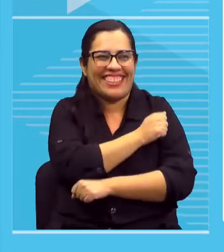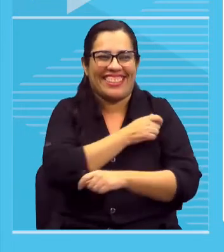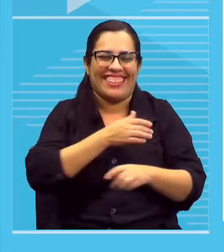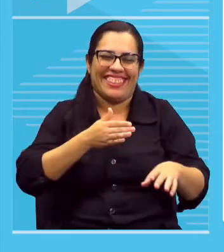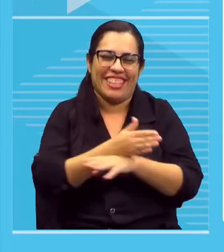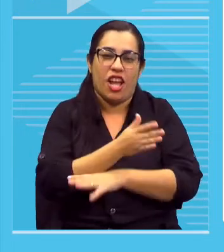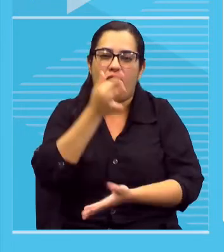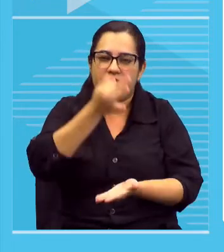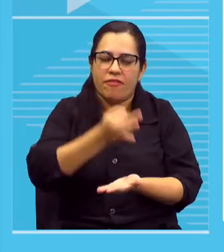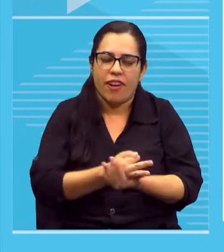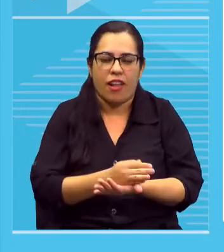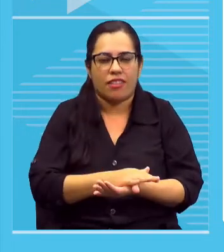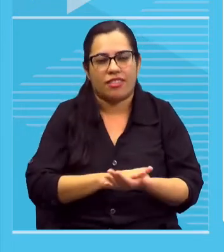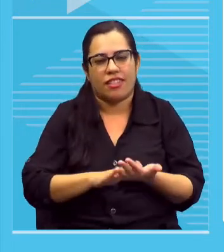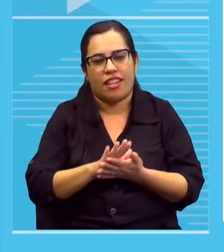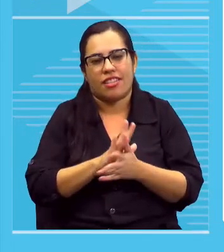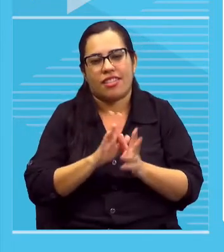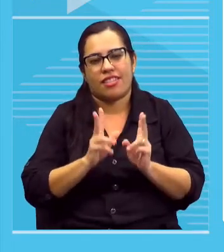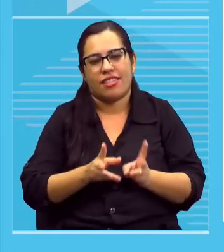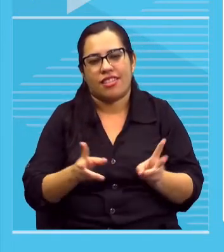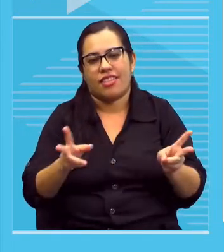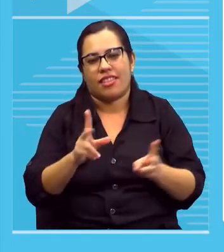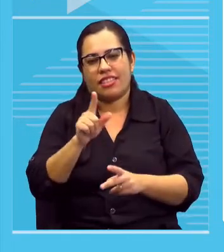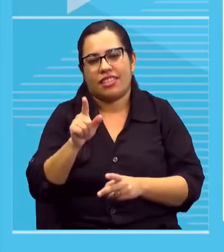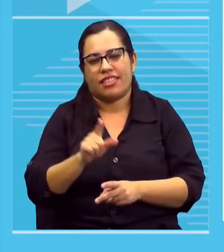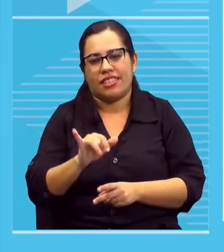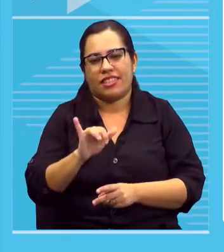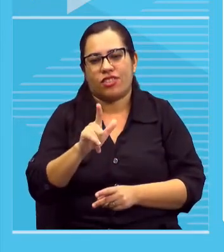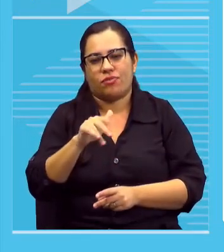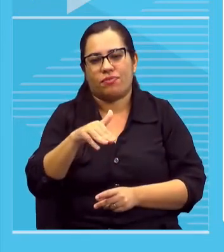Cida que não falta a Zilma a